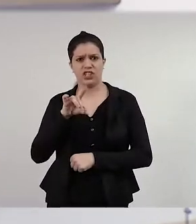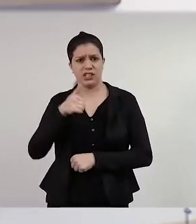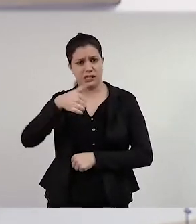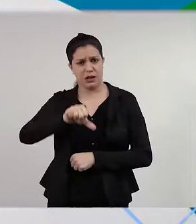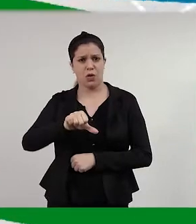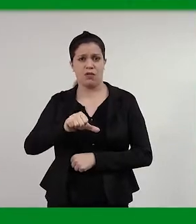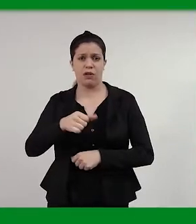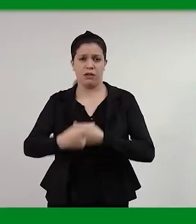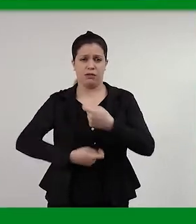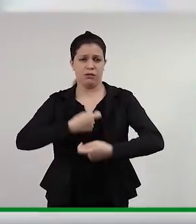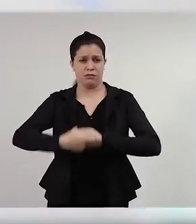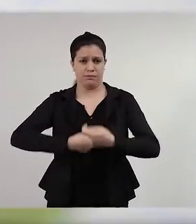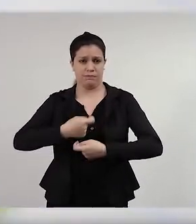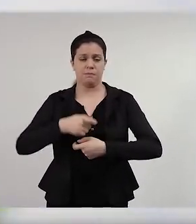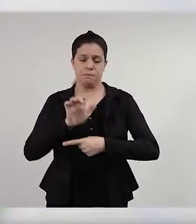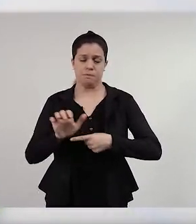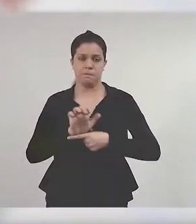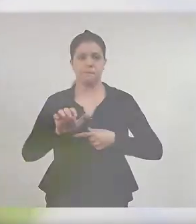Estado.